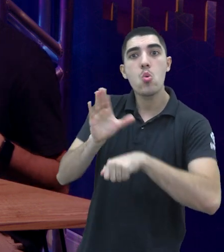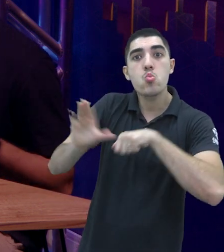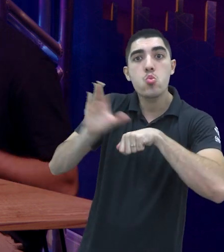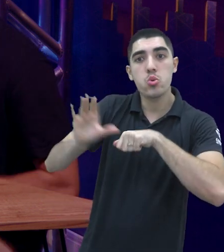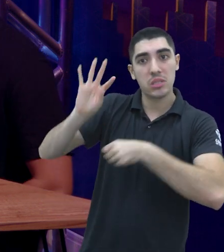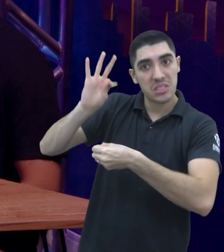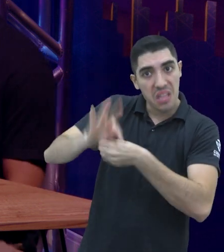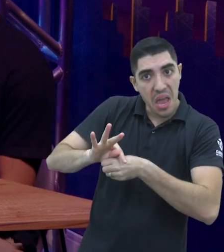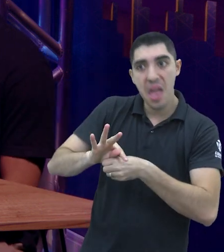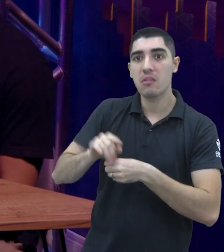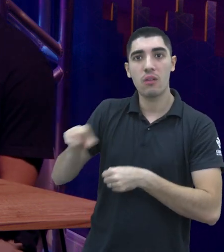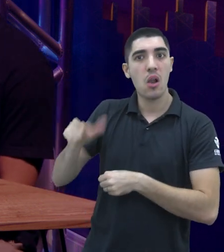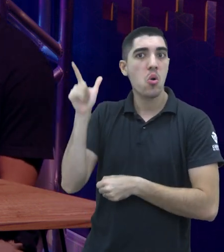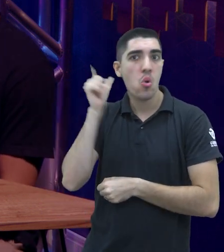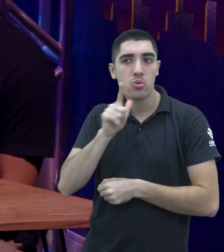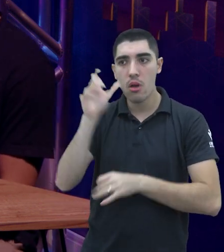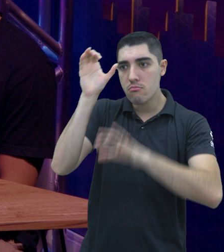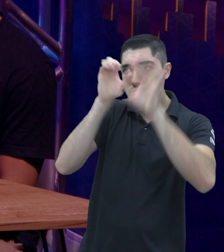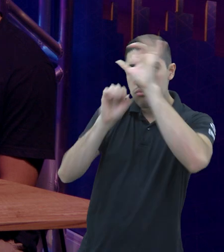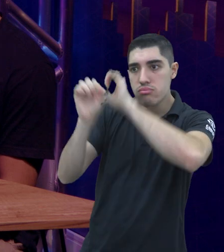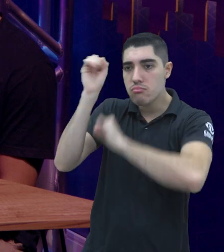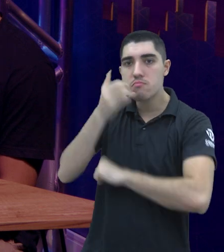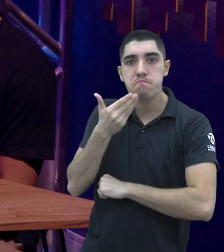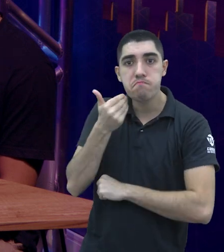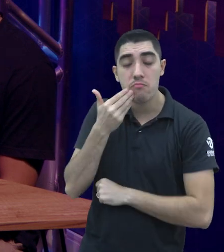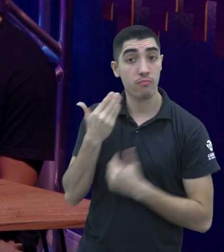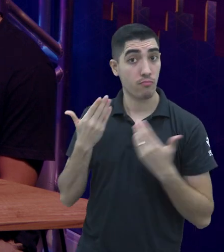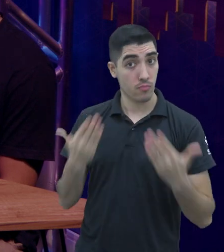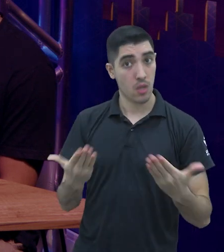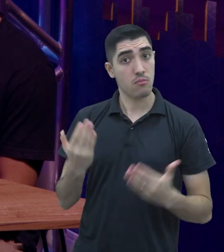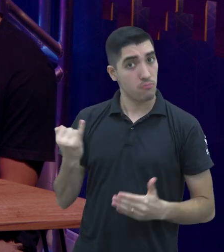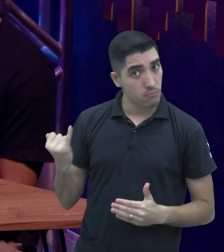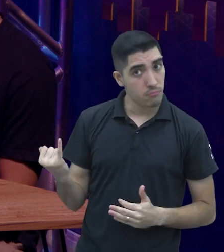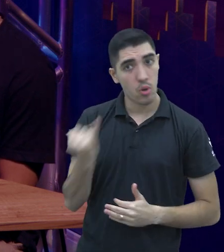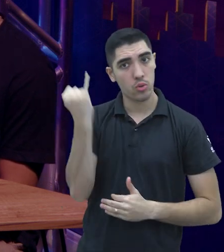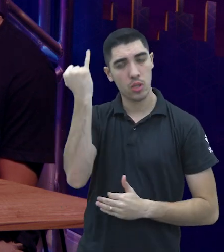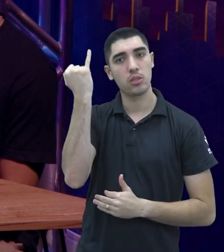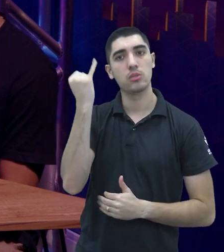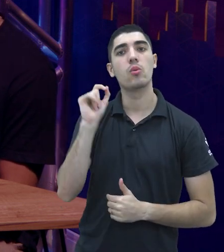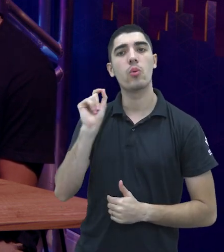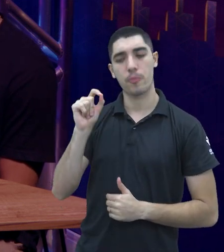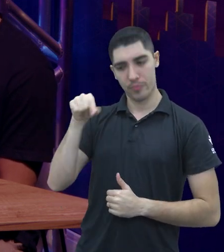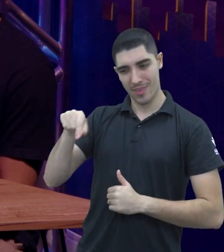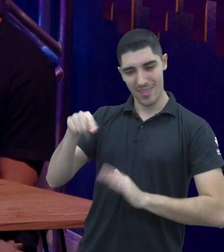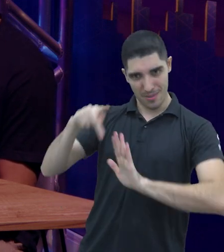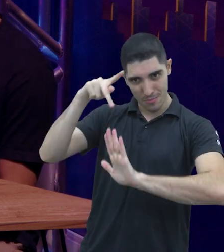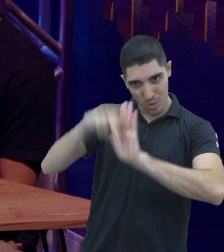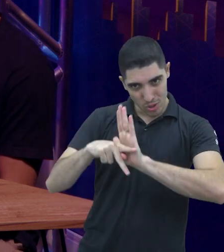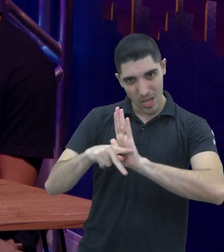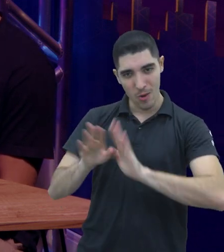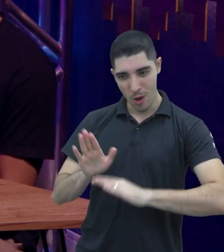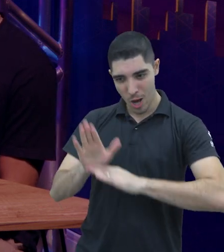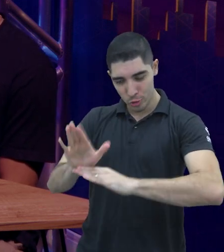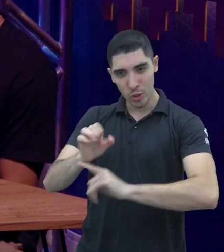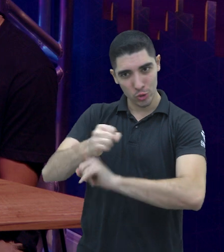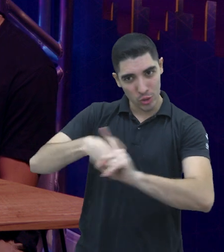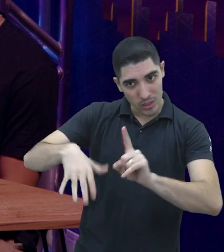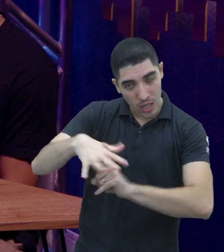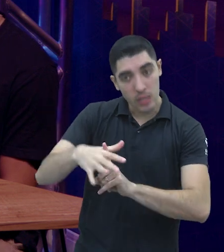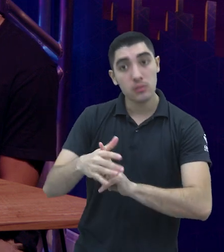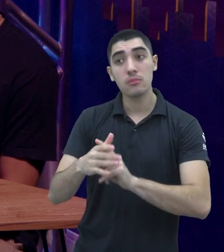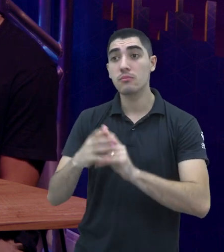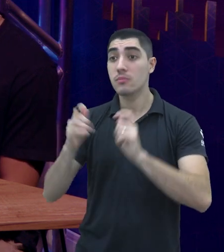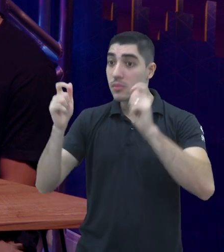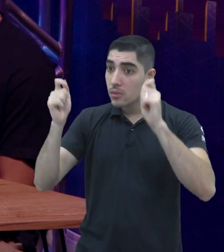várias outras experiências, tudo mais. Então, assim, é importante que esses programas sociais,